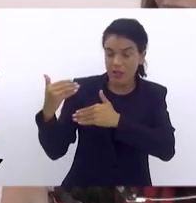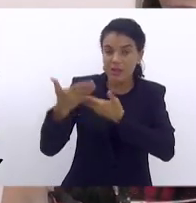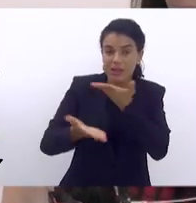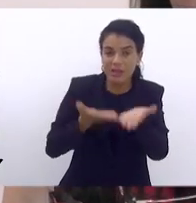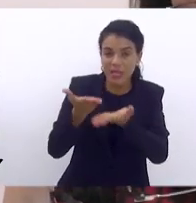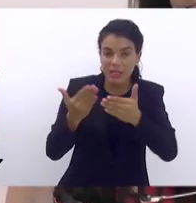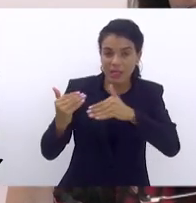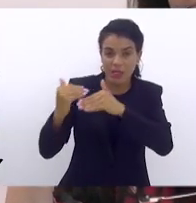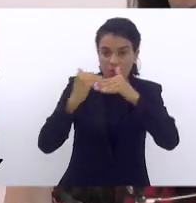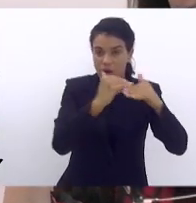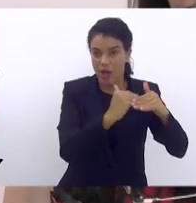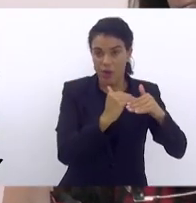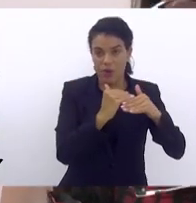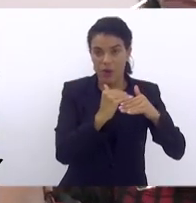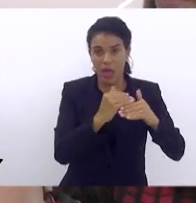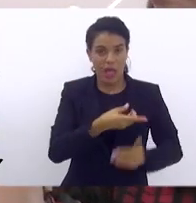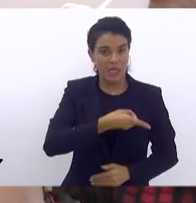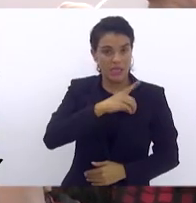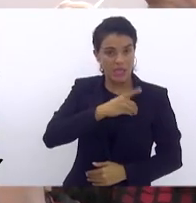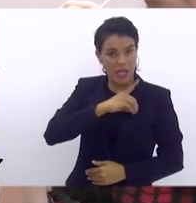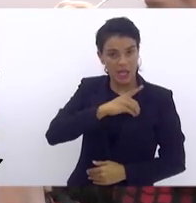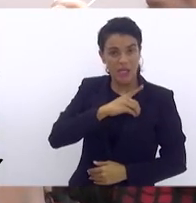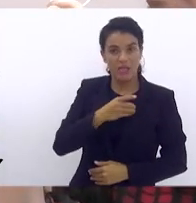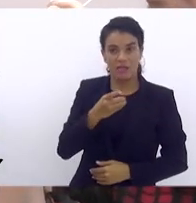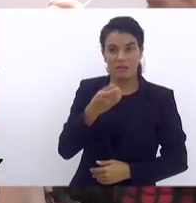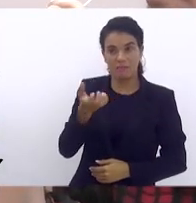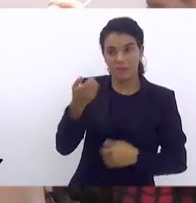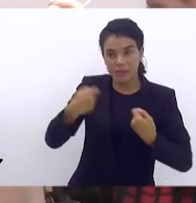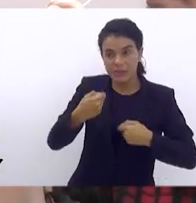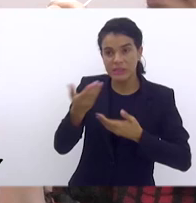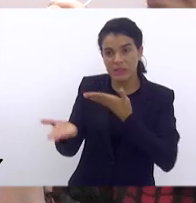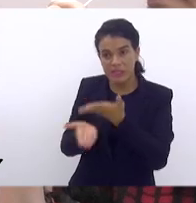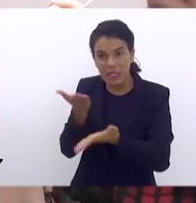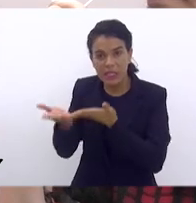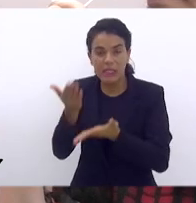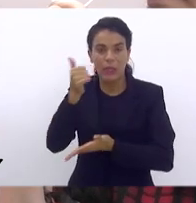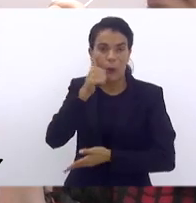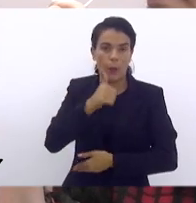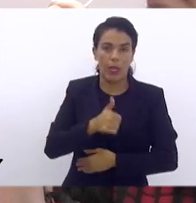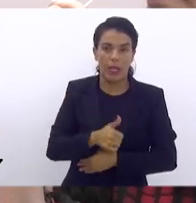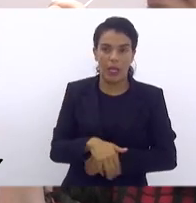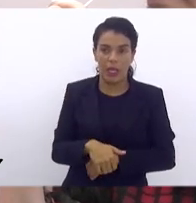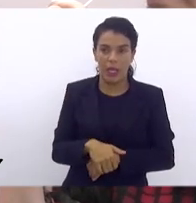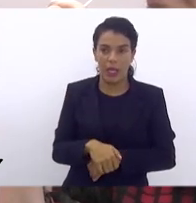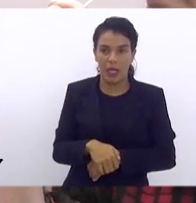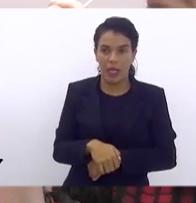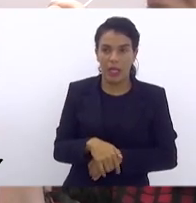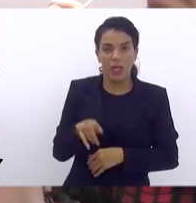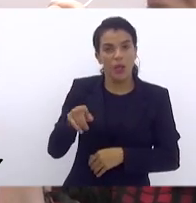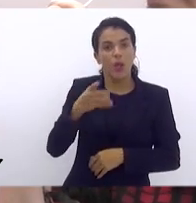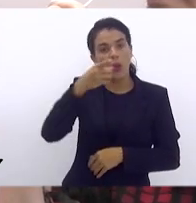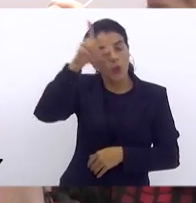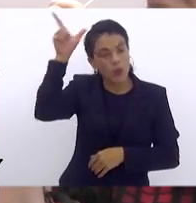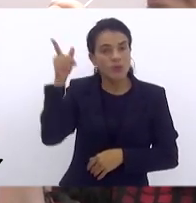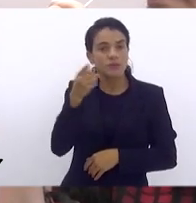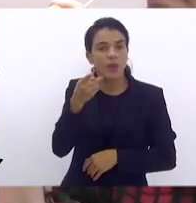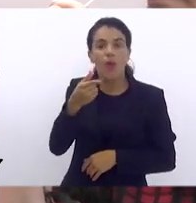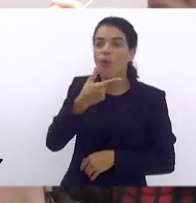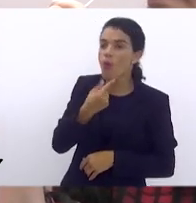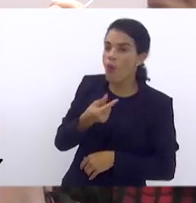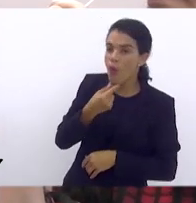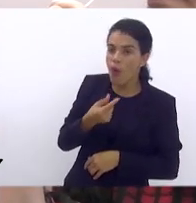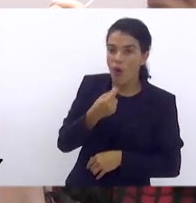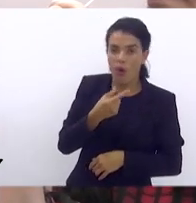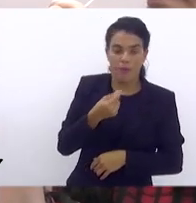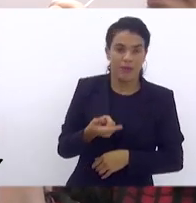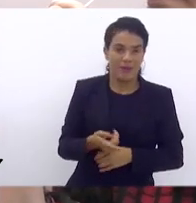iguais delegada Marta ser tratada que nem uma mulher ela tem a diferença dela no Luis Paulo que é um homem o